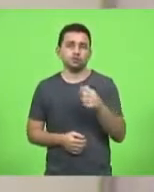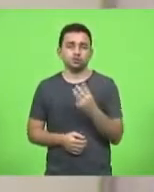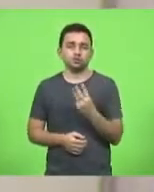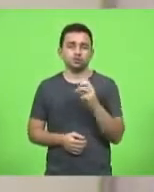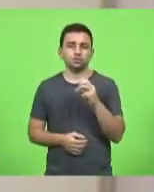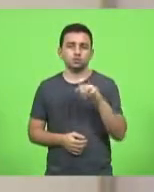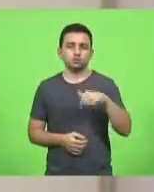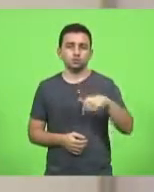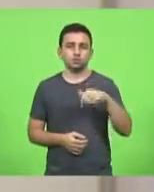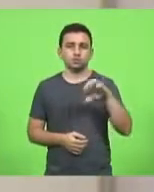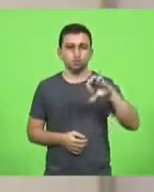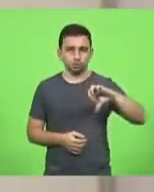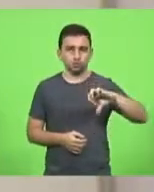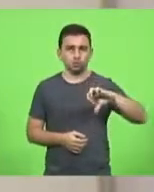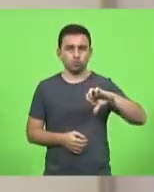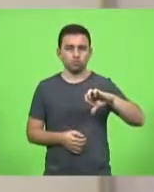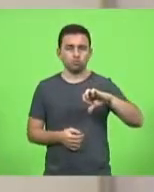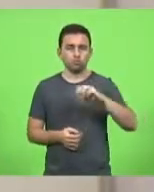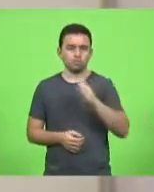e